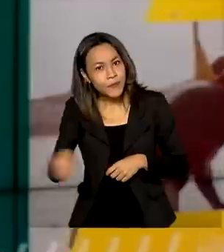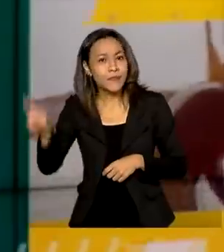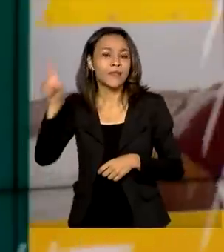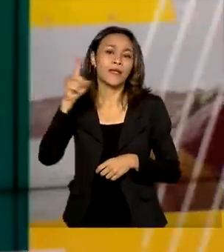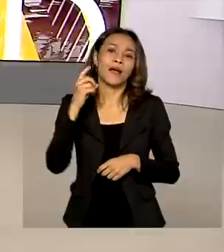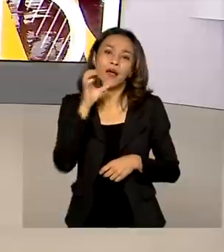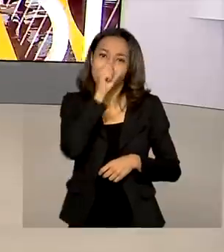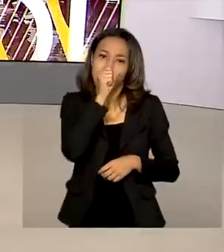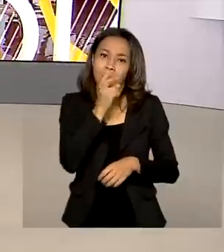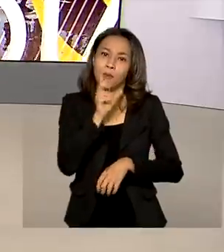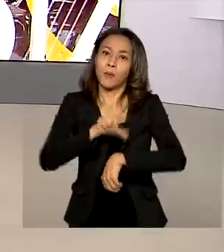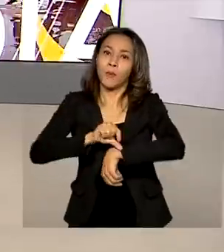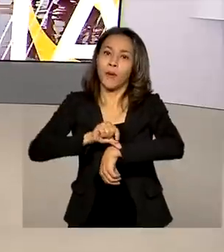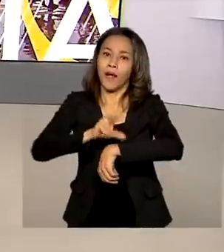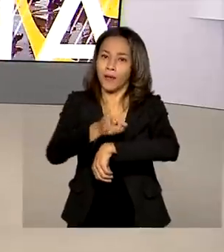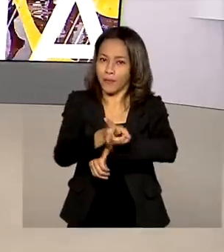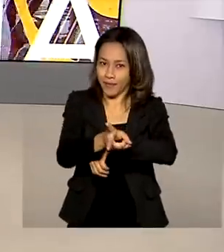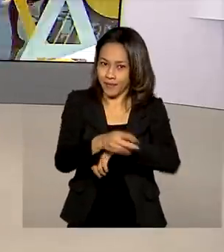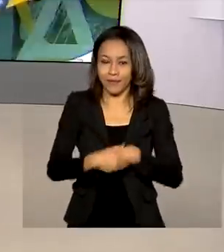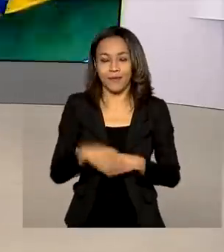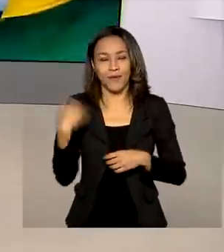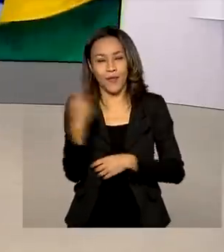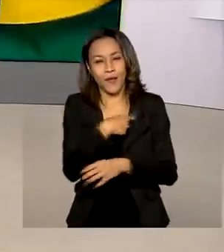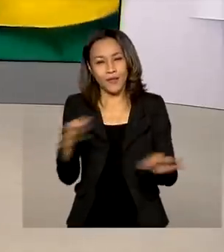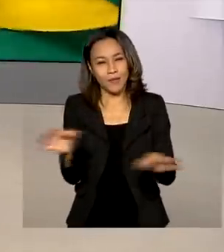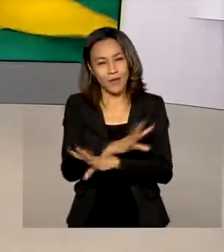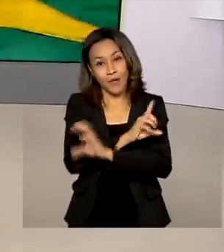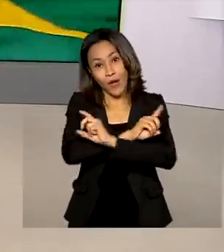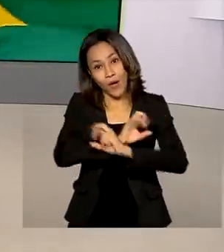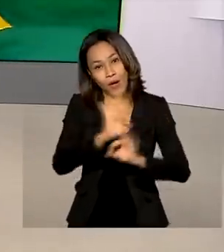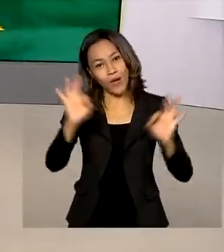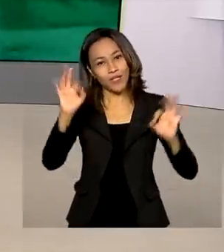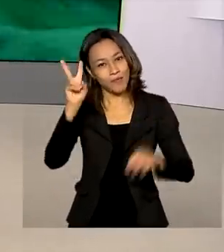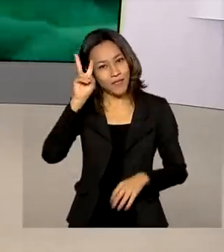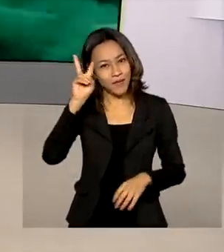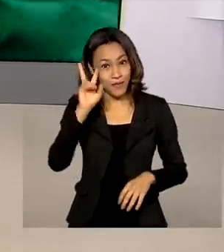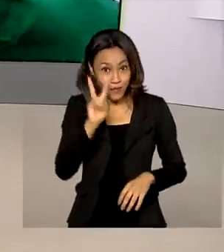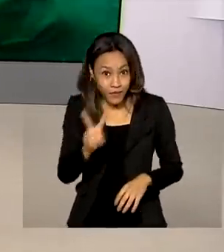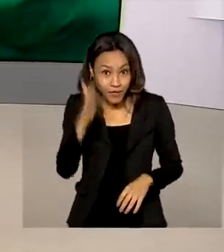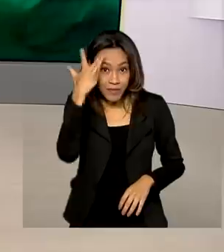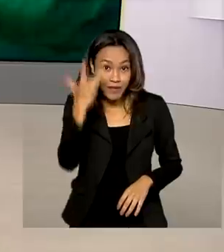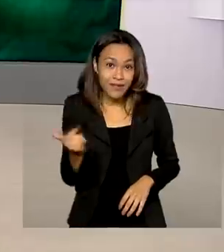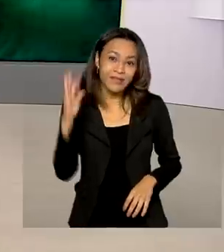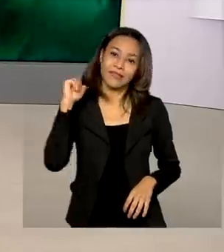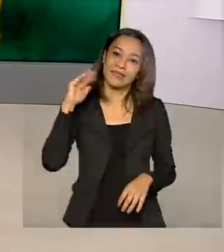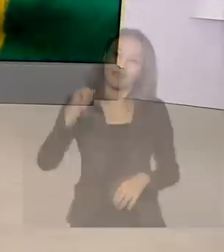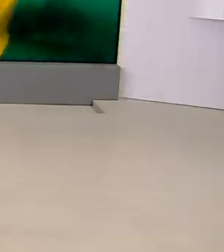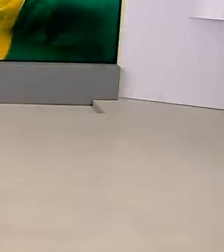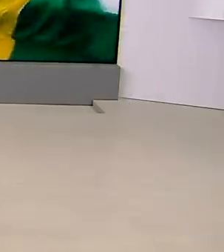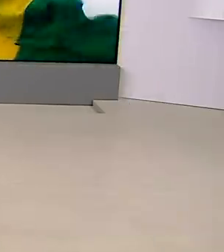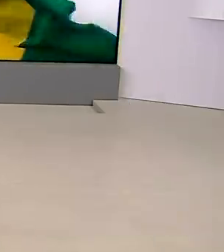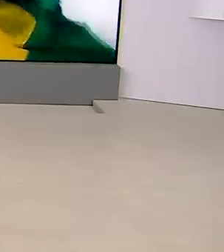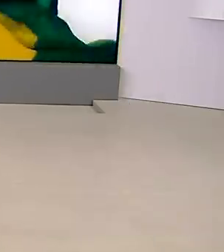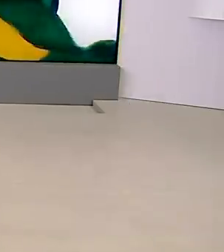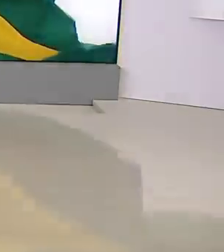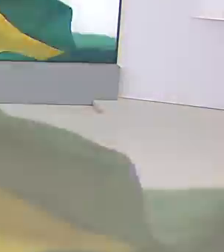mesmo horário. A gente fica por aqui. Uma ótima segunda-feira para você. Nos vemos amanhã. Tchau, tchau.